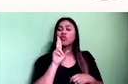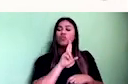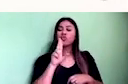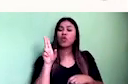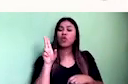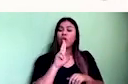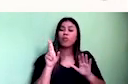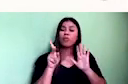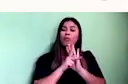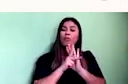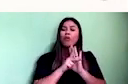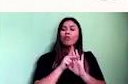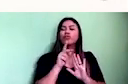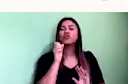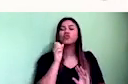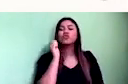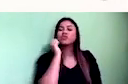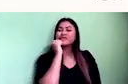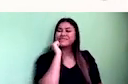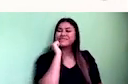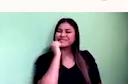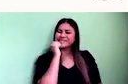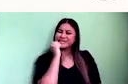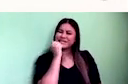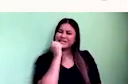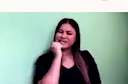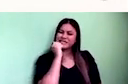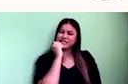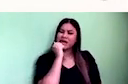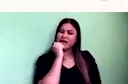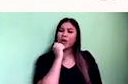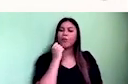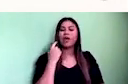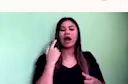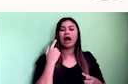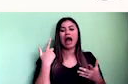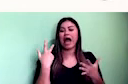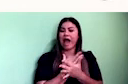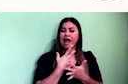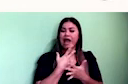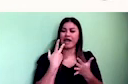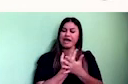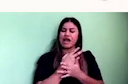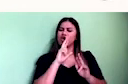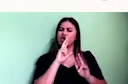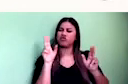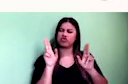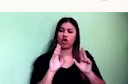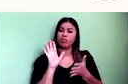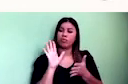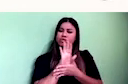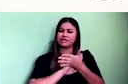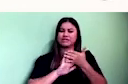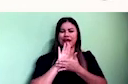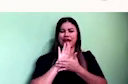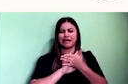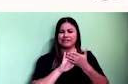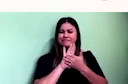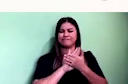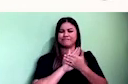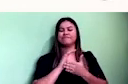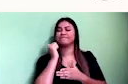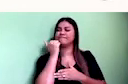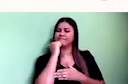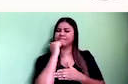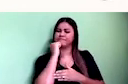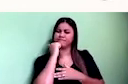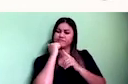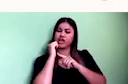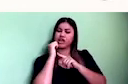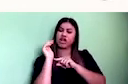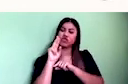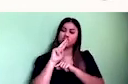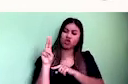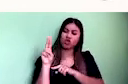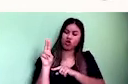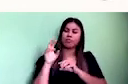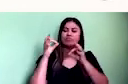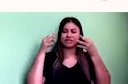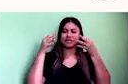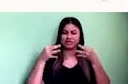planta para não haver essa dúvida, né, essa troca de